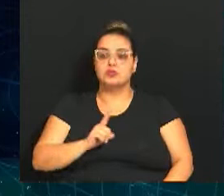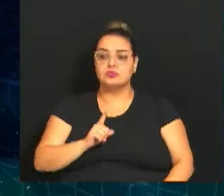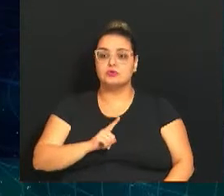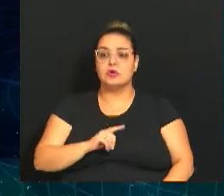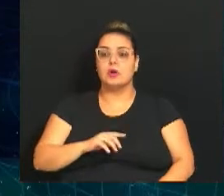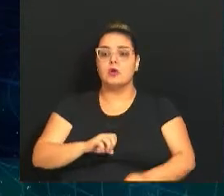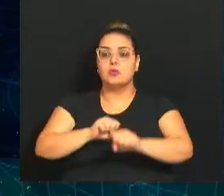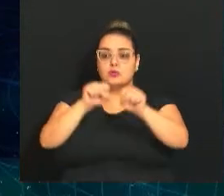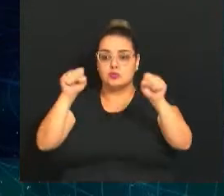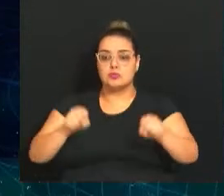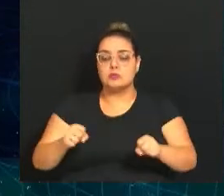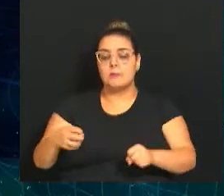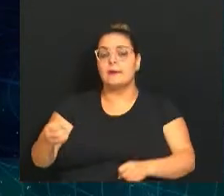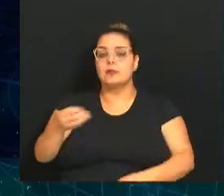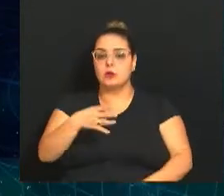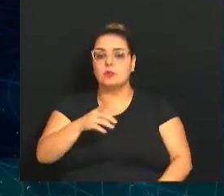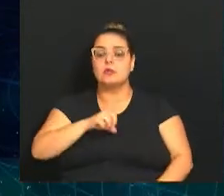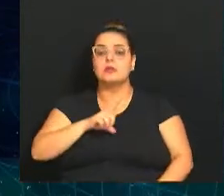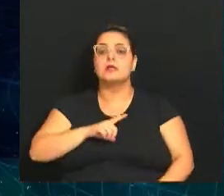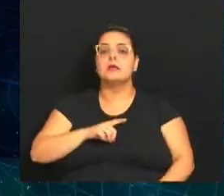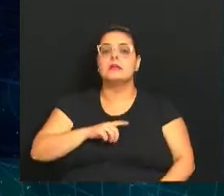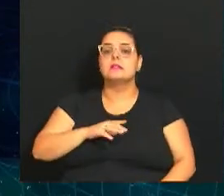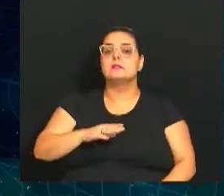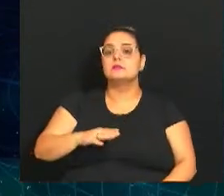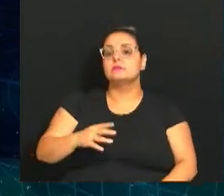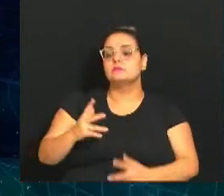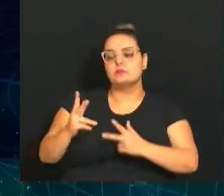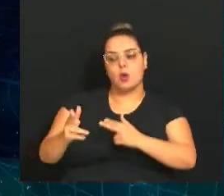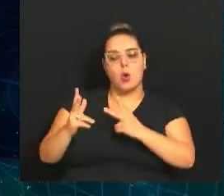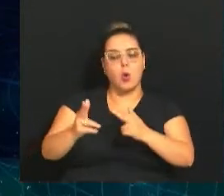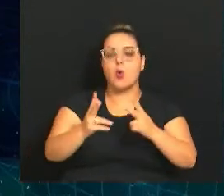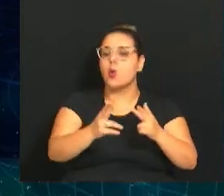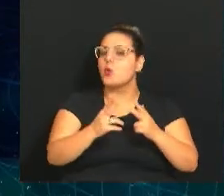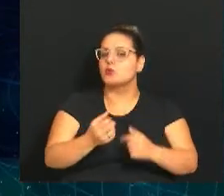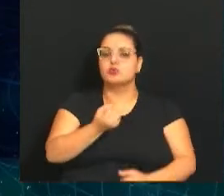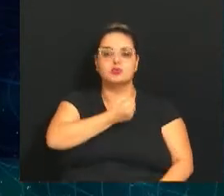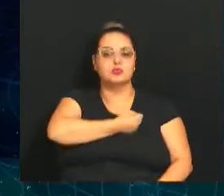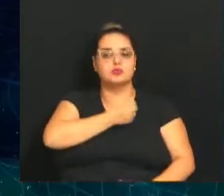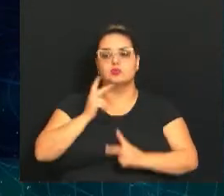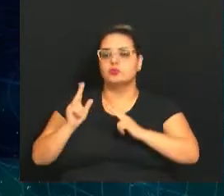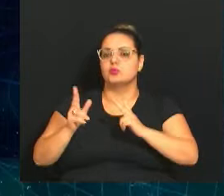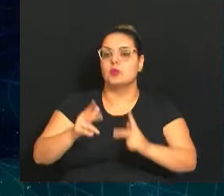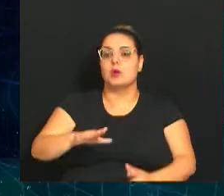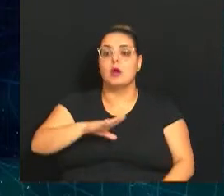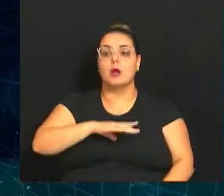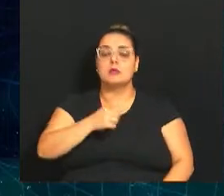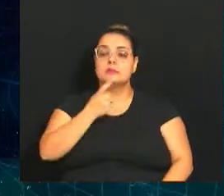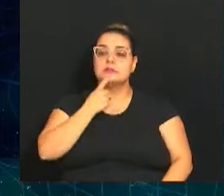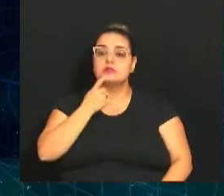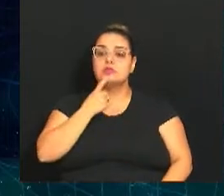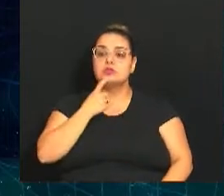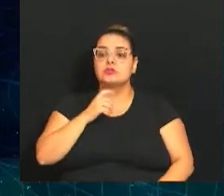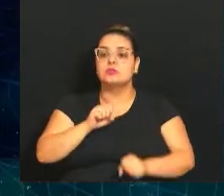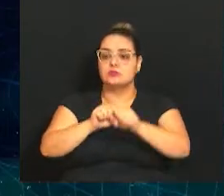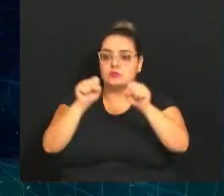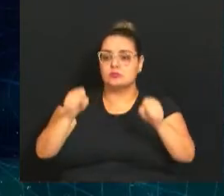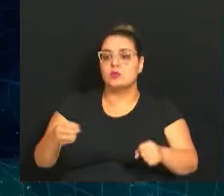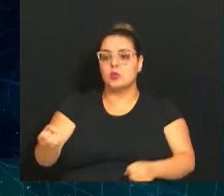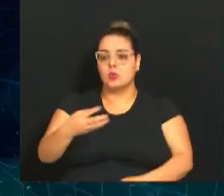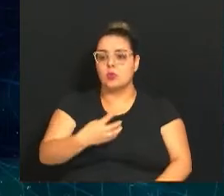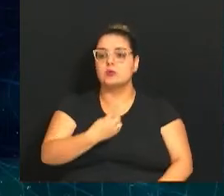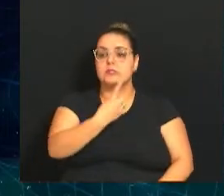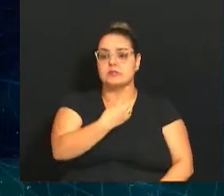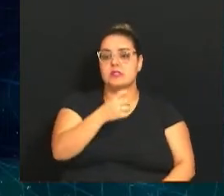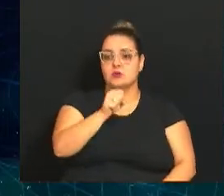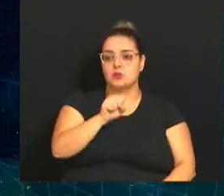atualização, ou seja, tem algumas cidades que os números continuam os mesmos. Campinas, por exemplo, a gente teve atualização, então Campinas soma